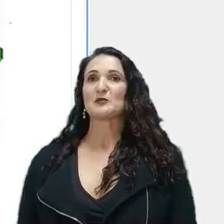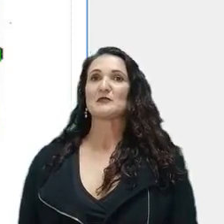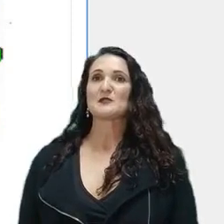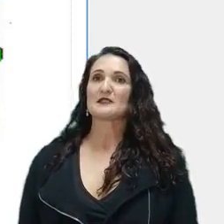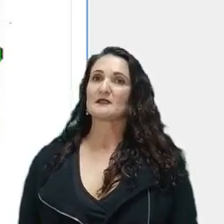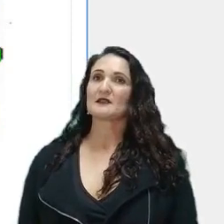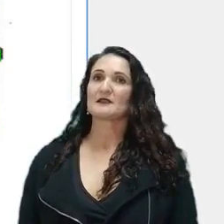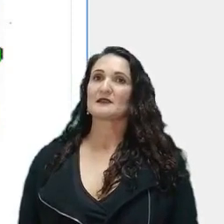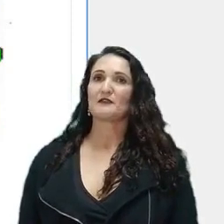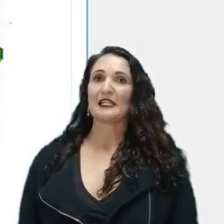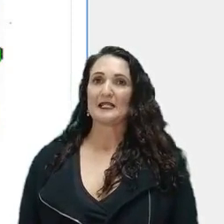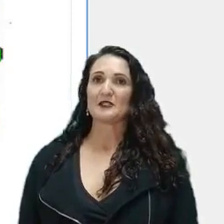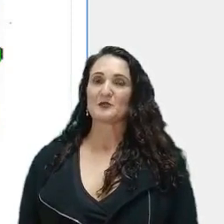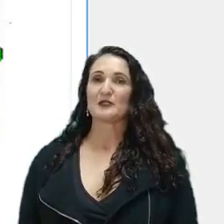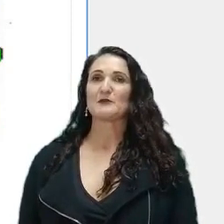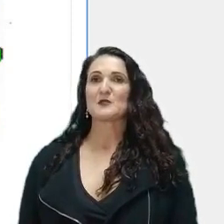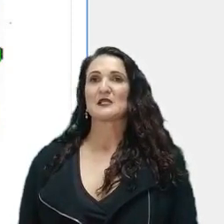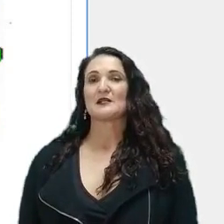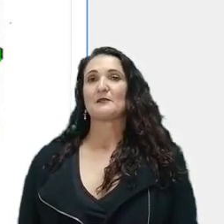Nós podemos